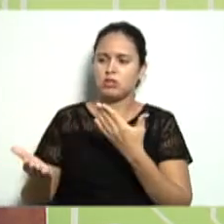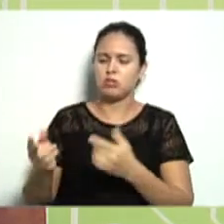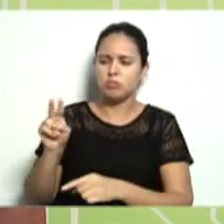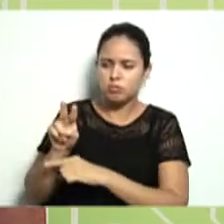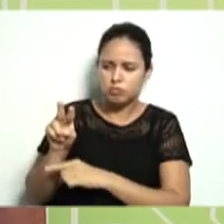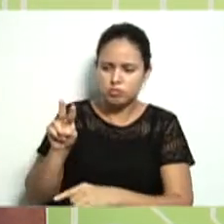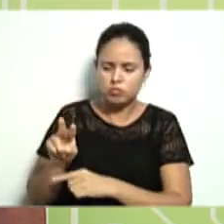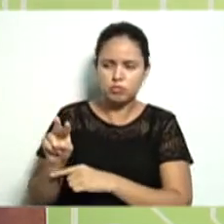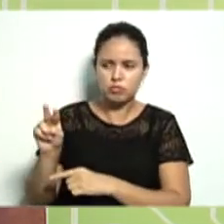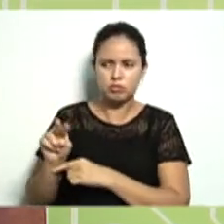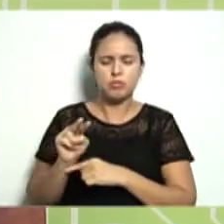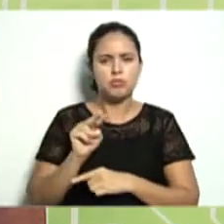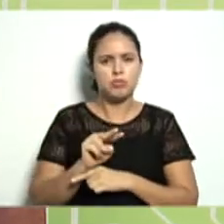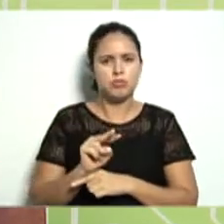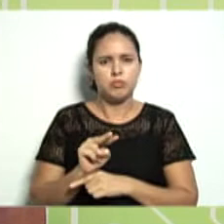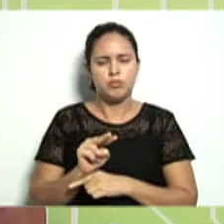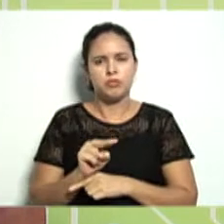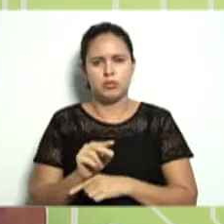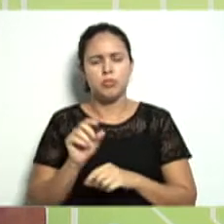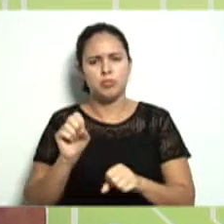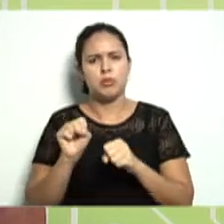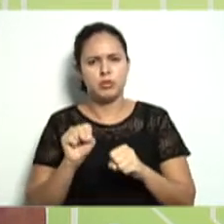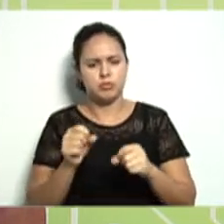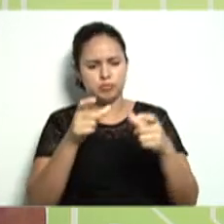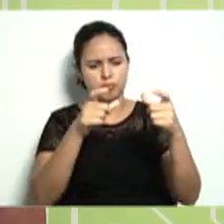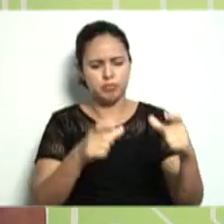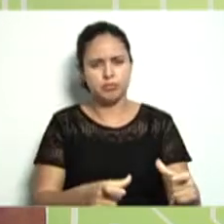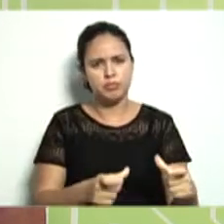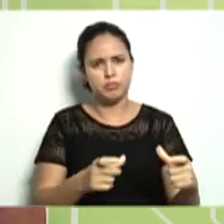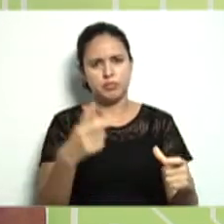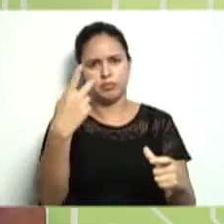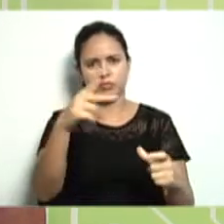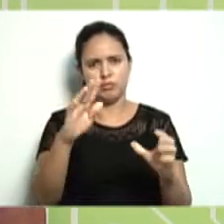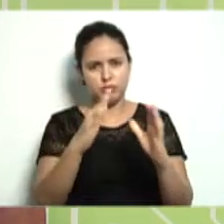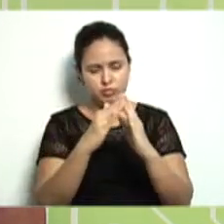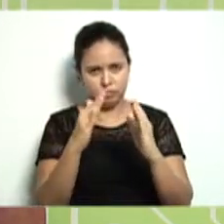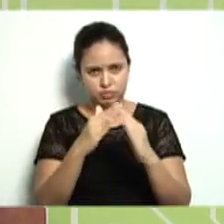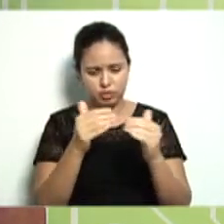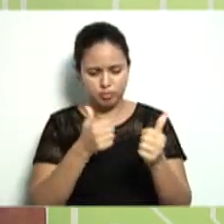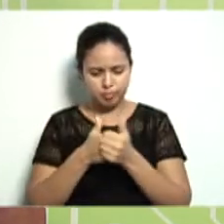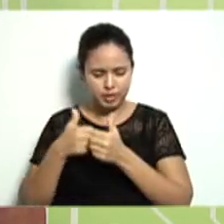Muitas vezes a gente pode olhar aí na localidade de vocês,